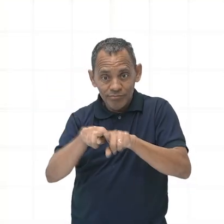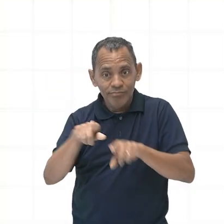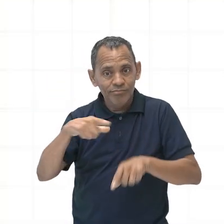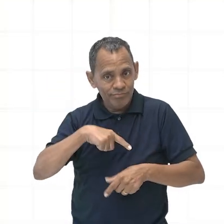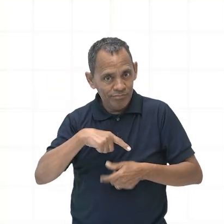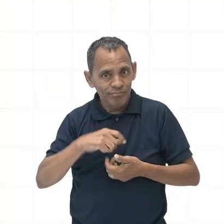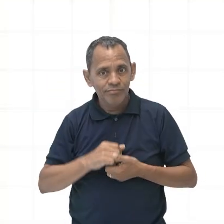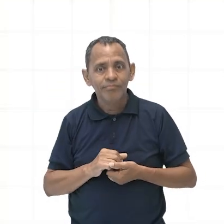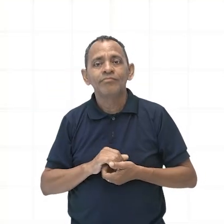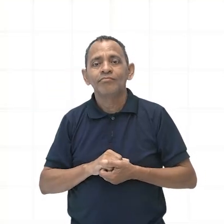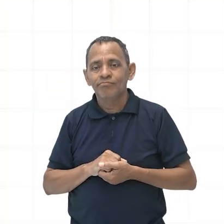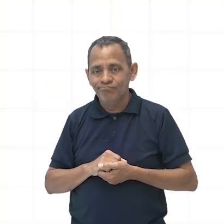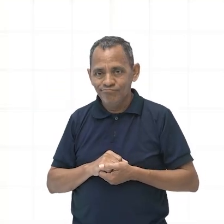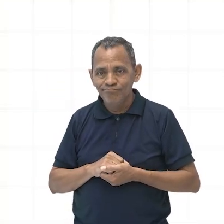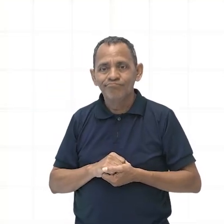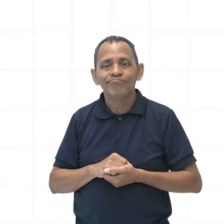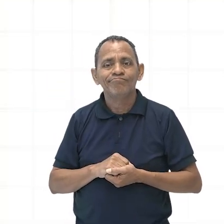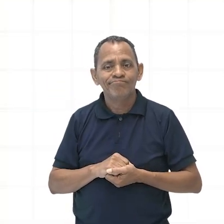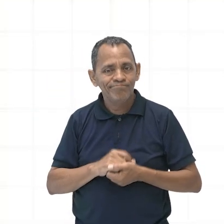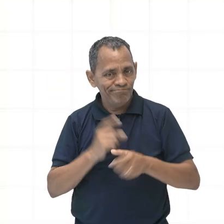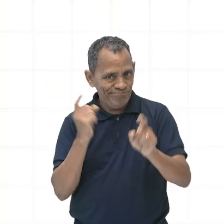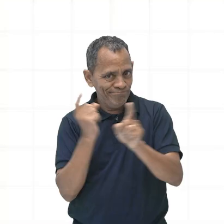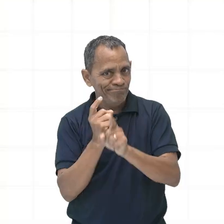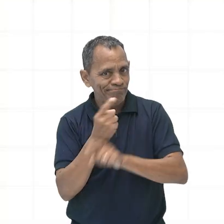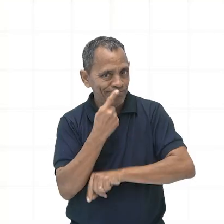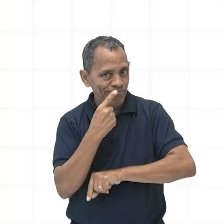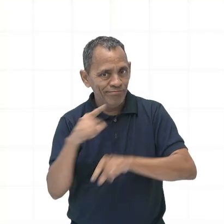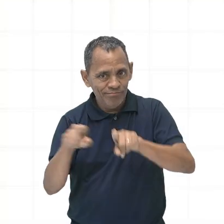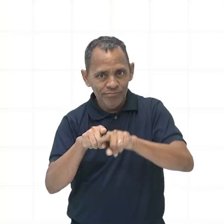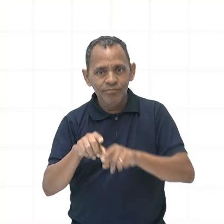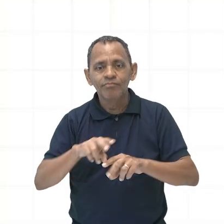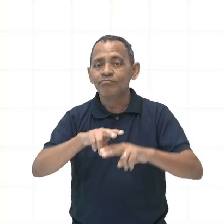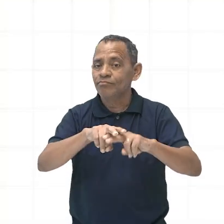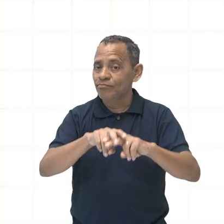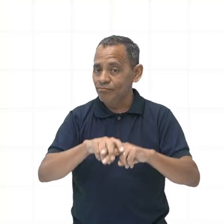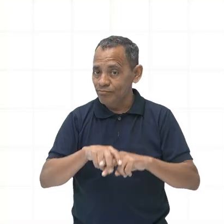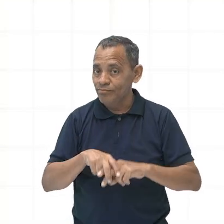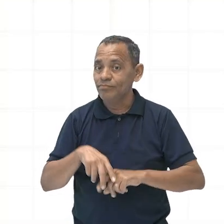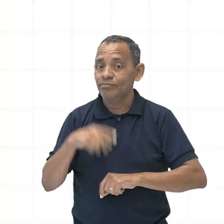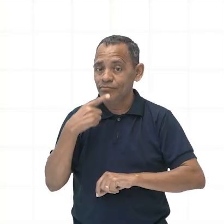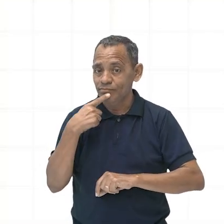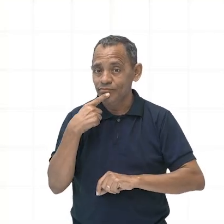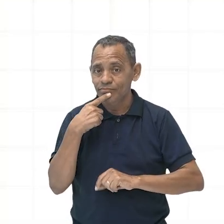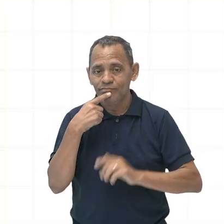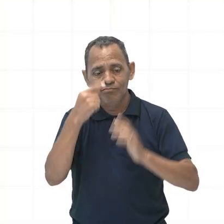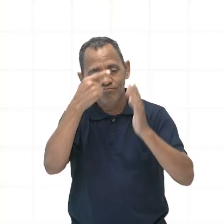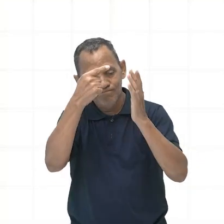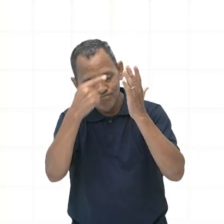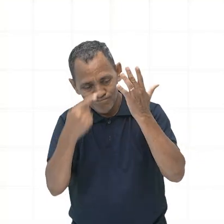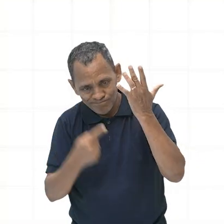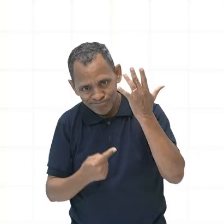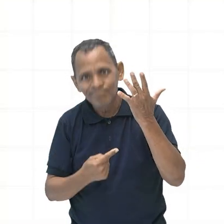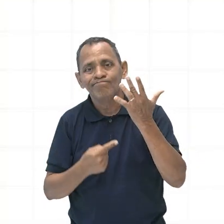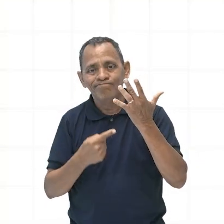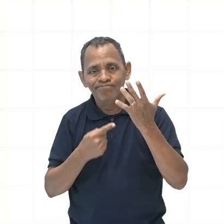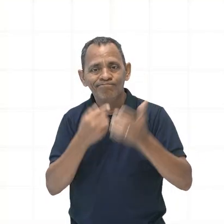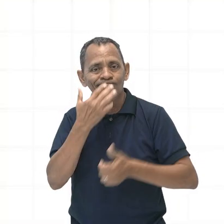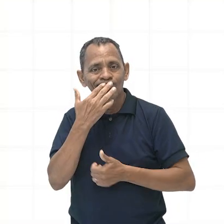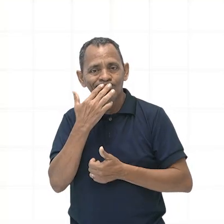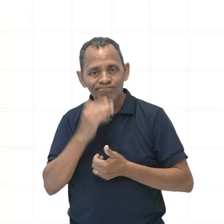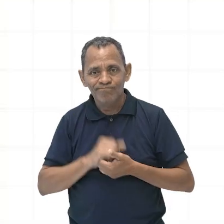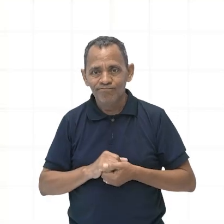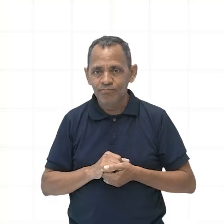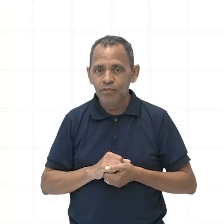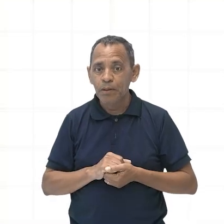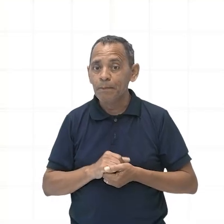próximos. Então, por isso, as escalas são próximas, ó, as escalas no tom da cor. Aí,